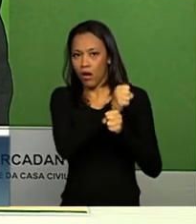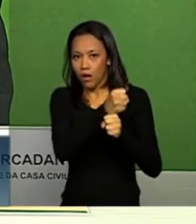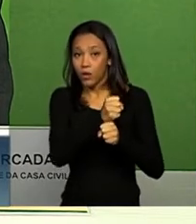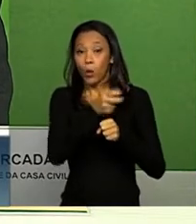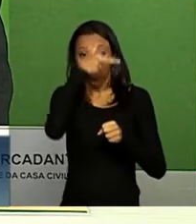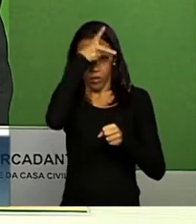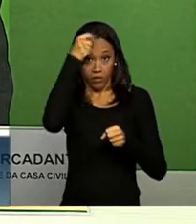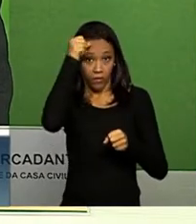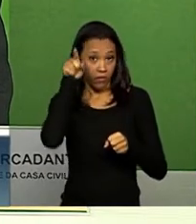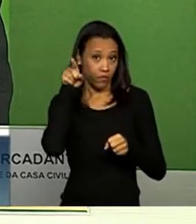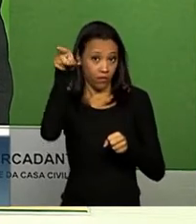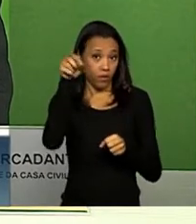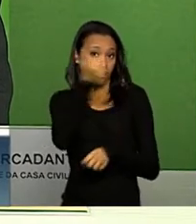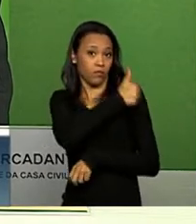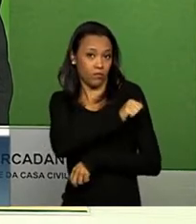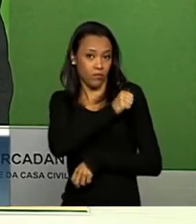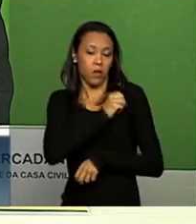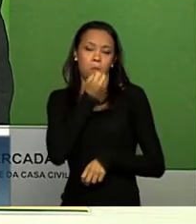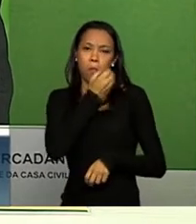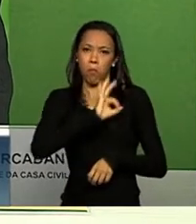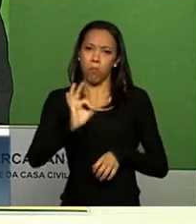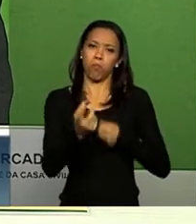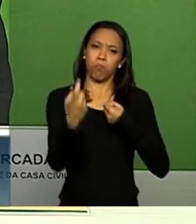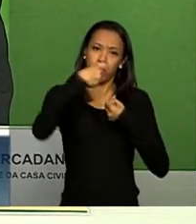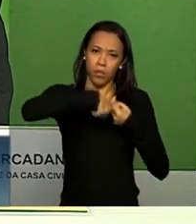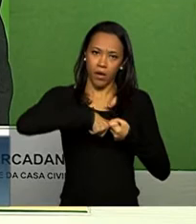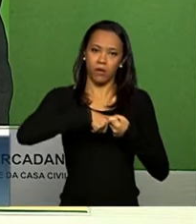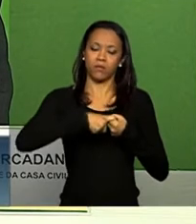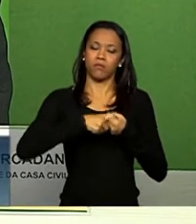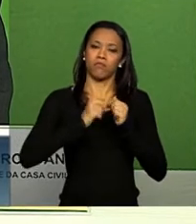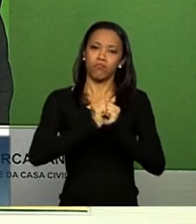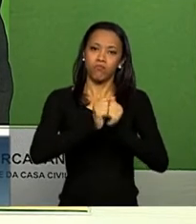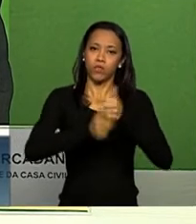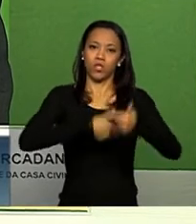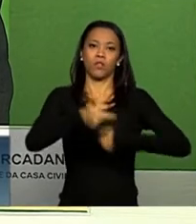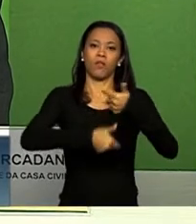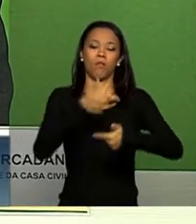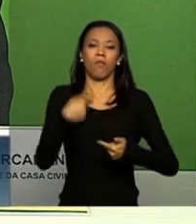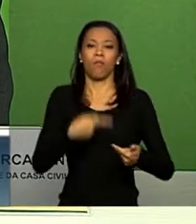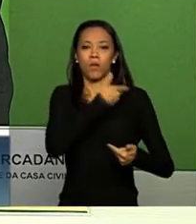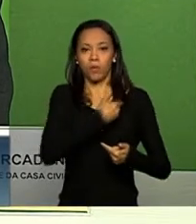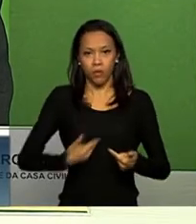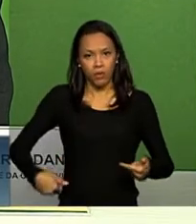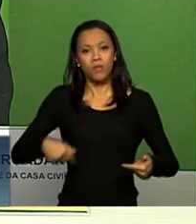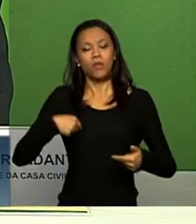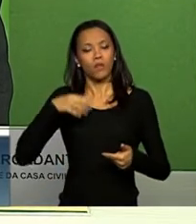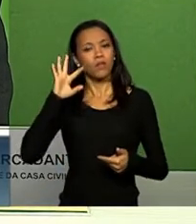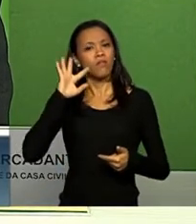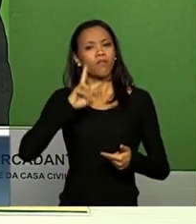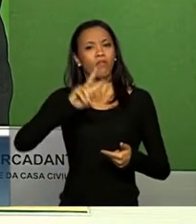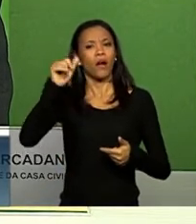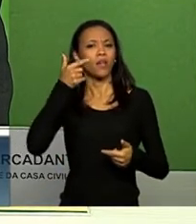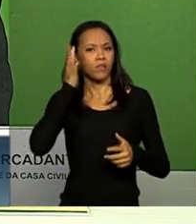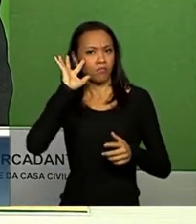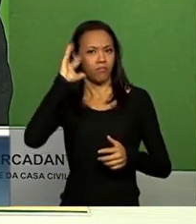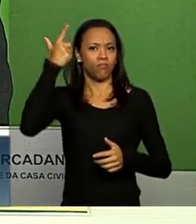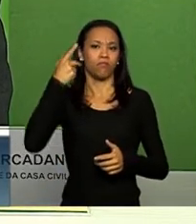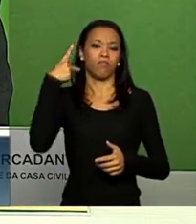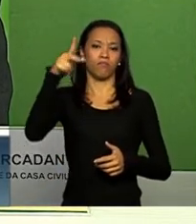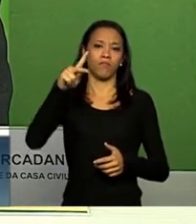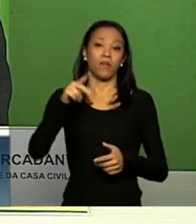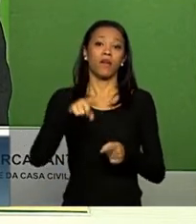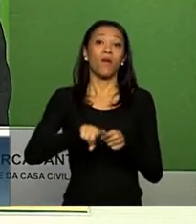parceiro, é um aliado importante do governo. E eu tenho certeza que isso será equacionado pela Fazenda e pela cidade do Rio. Nós